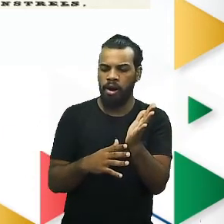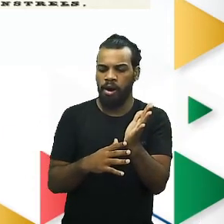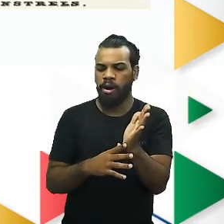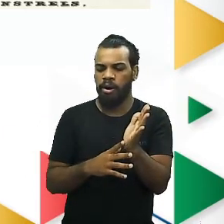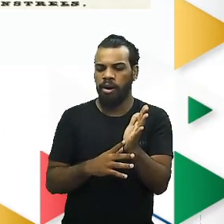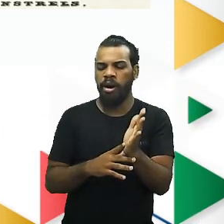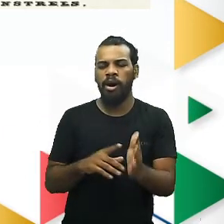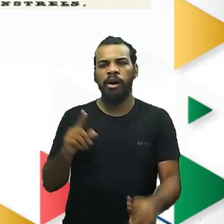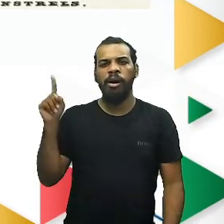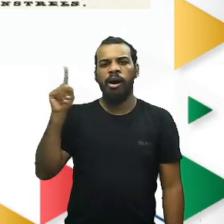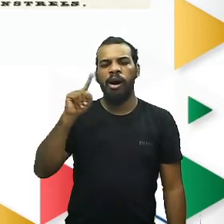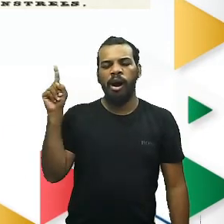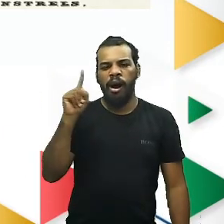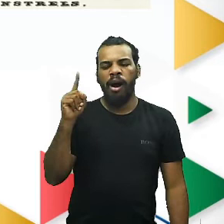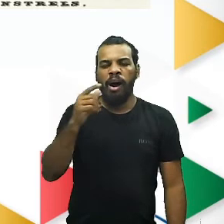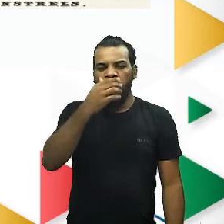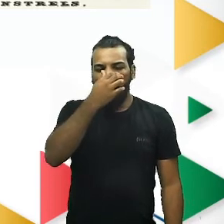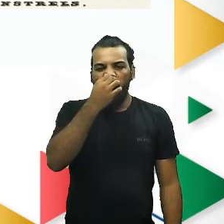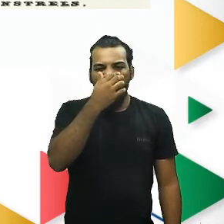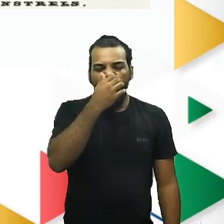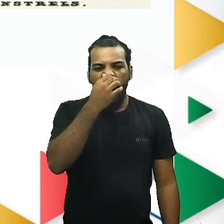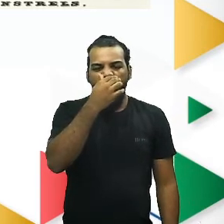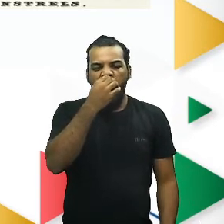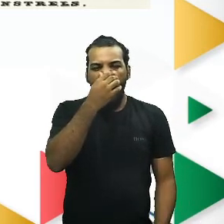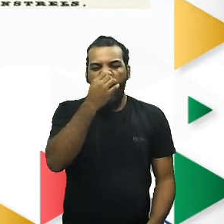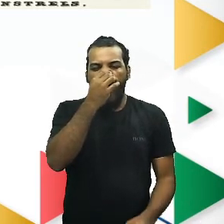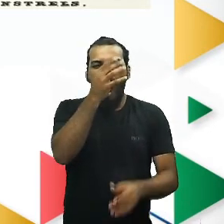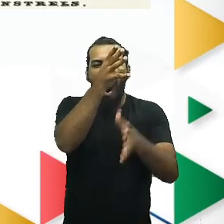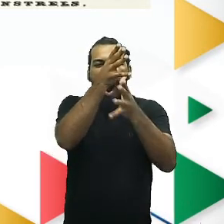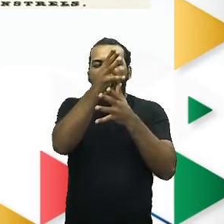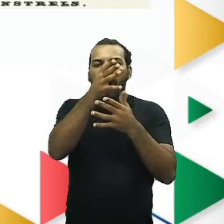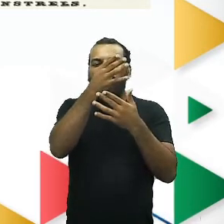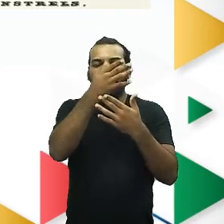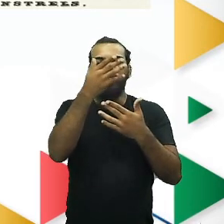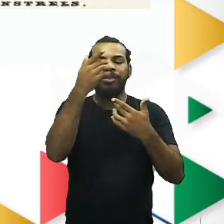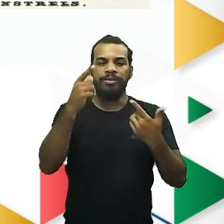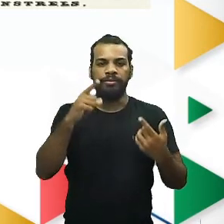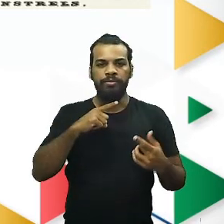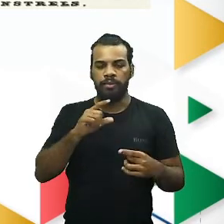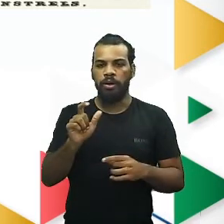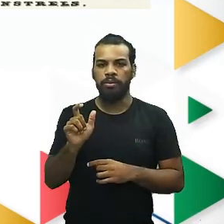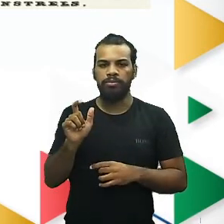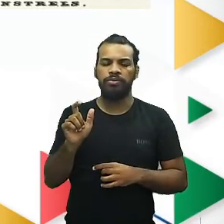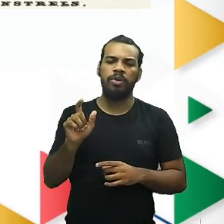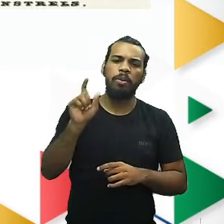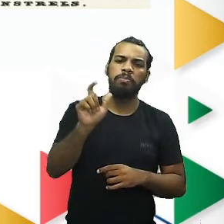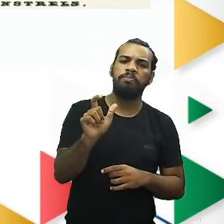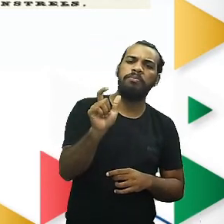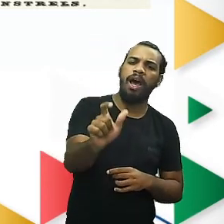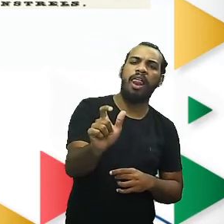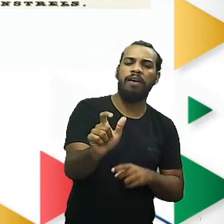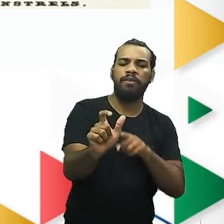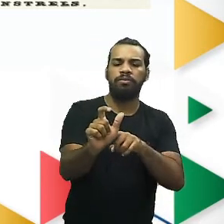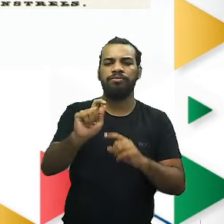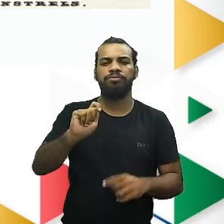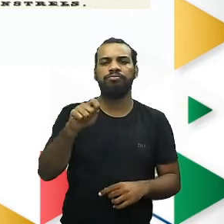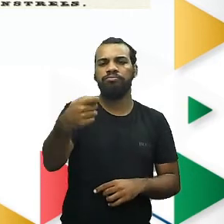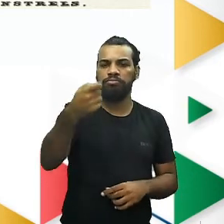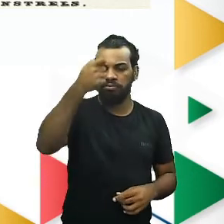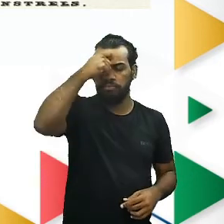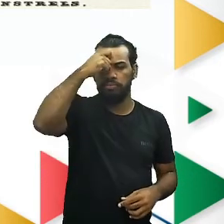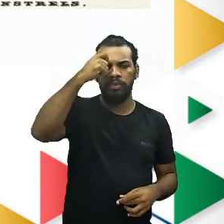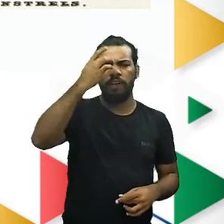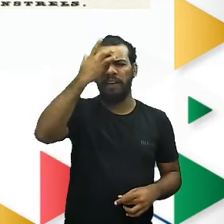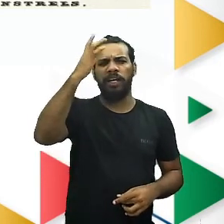o formato do minstrel era assim, né? Uma balada sentimental, aquela balada chicletinho que pega no ouvido das pessoas, né? Que as pessoas gostam de cantar, que é fácil